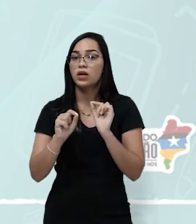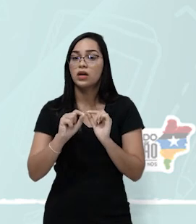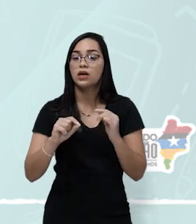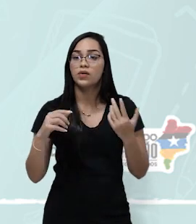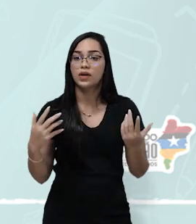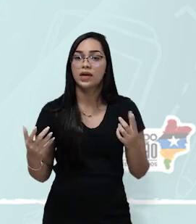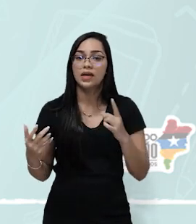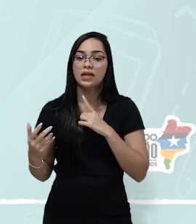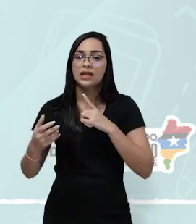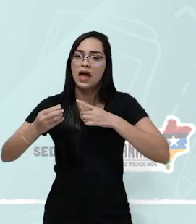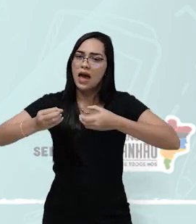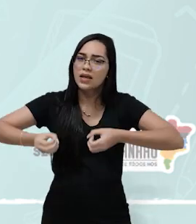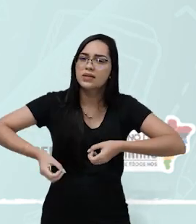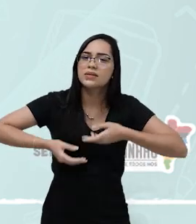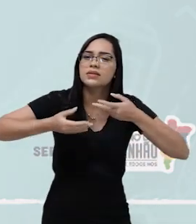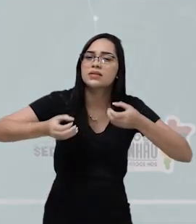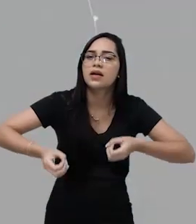a